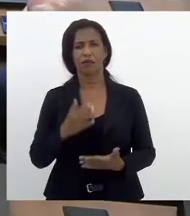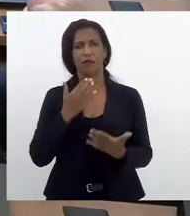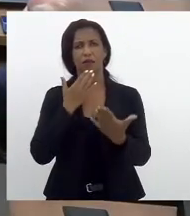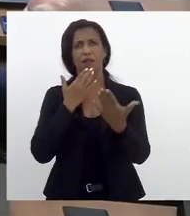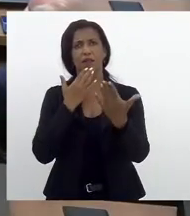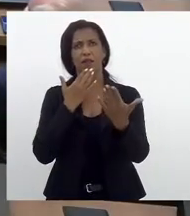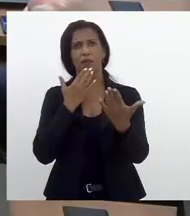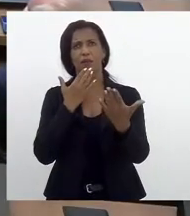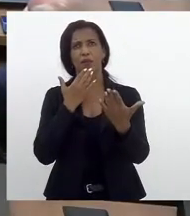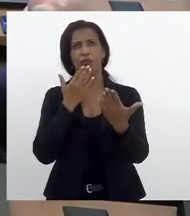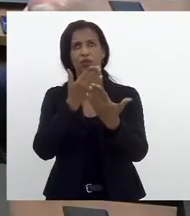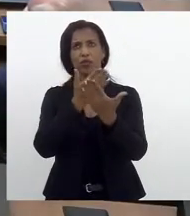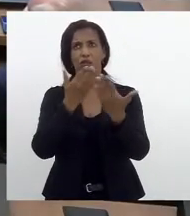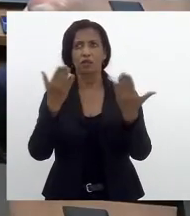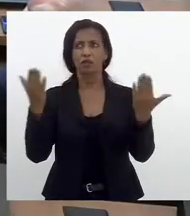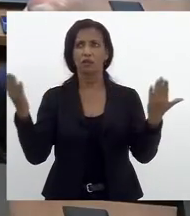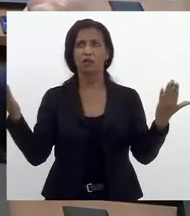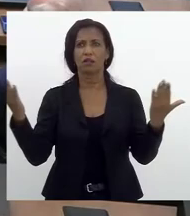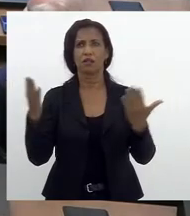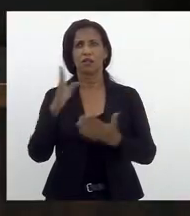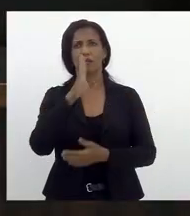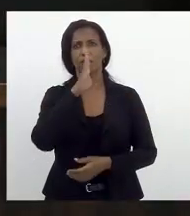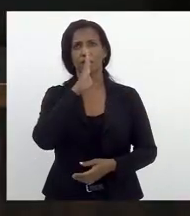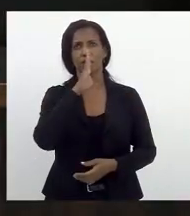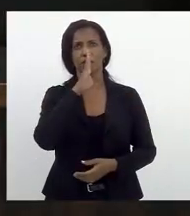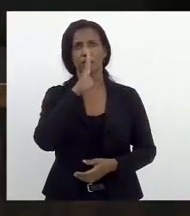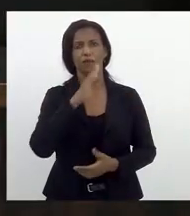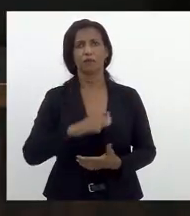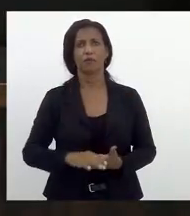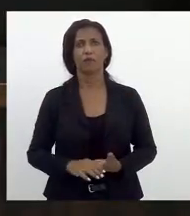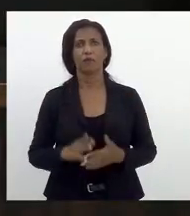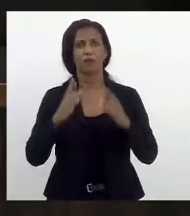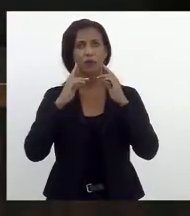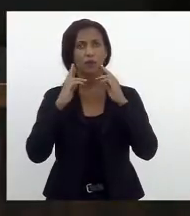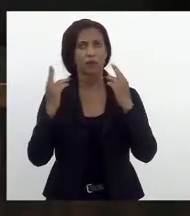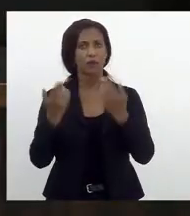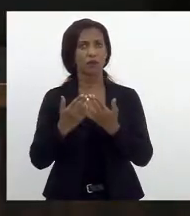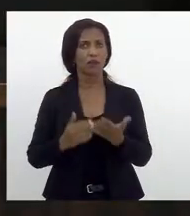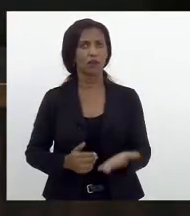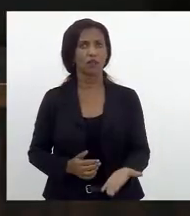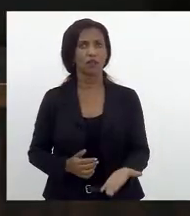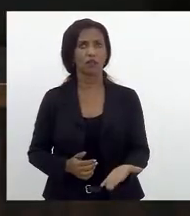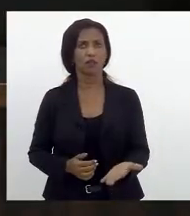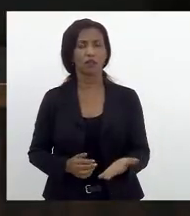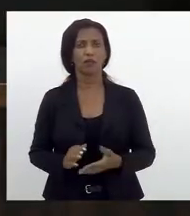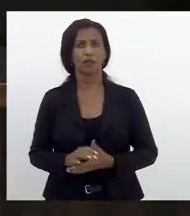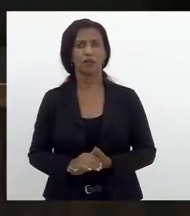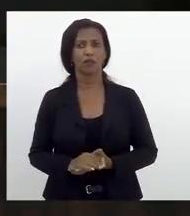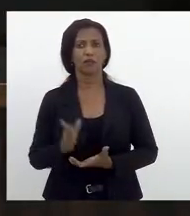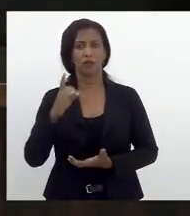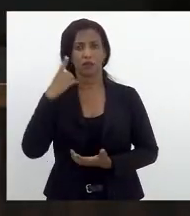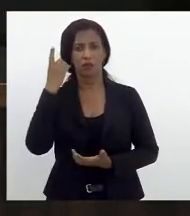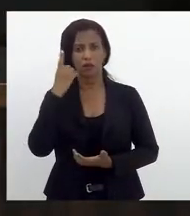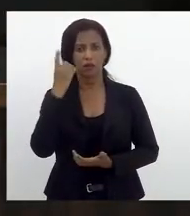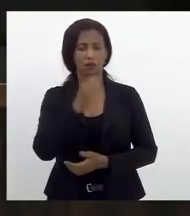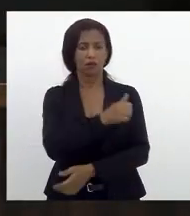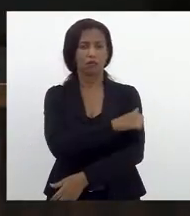Pedi a colaboração da galeria para manter o silêncio, por favor, por causa da sessão. Deputada enfermeira